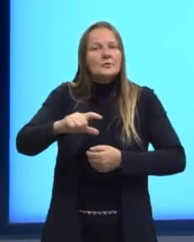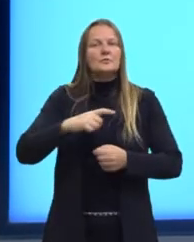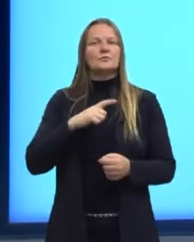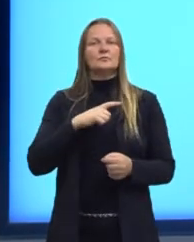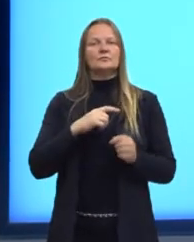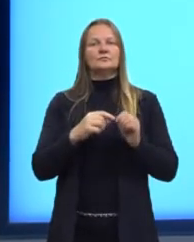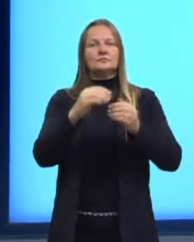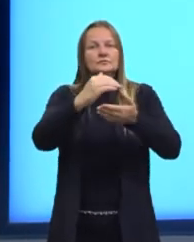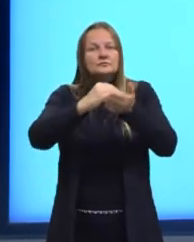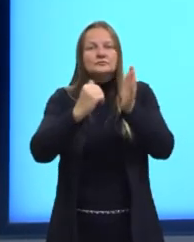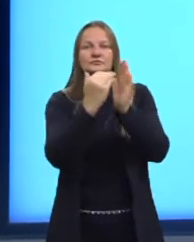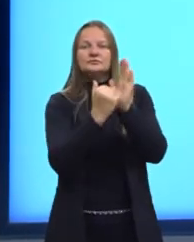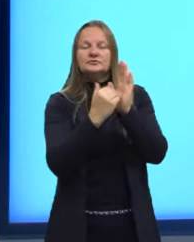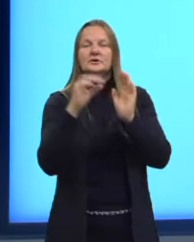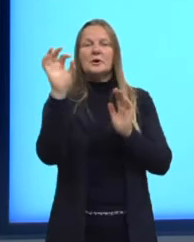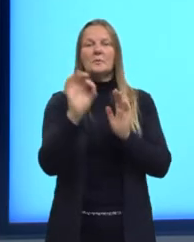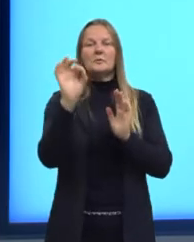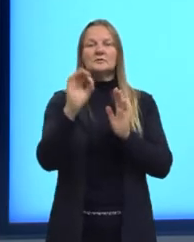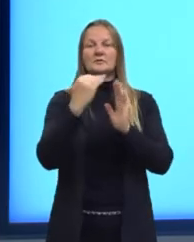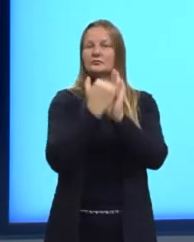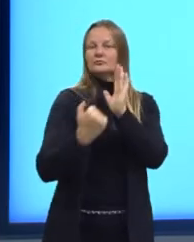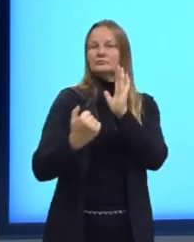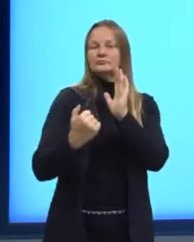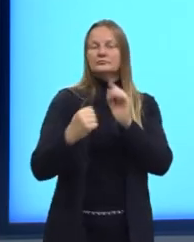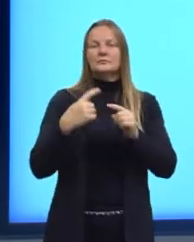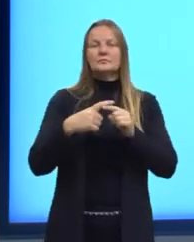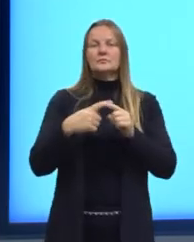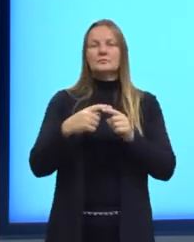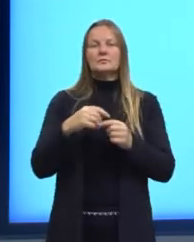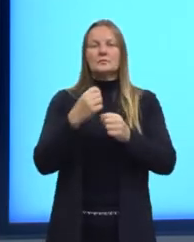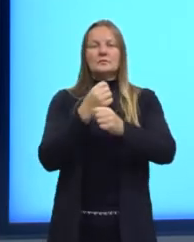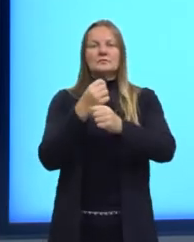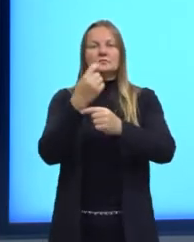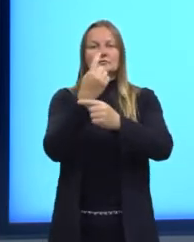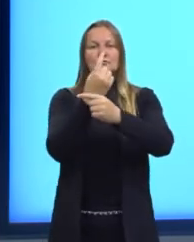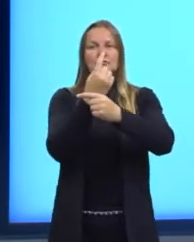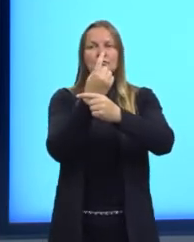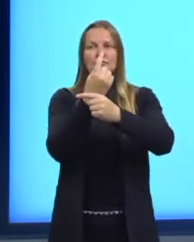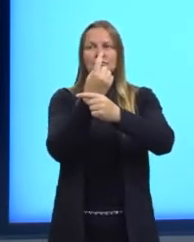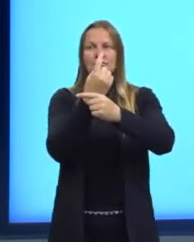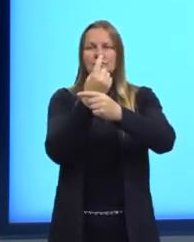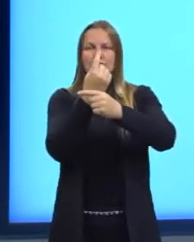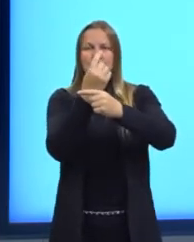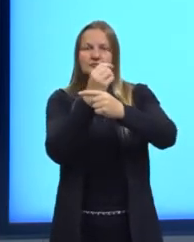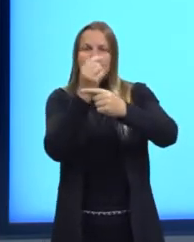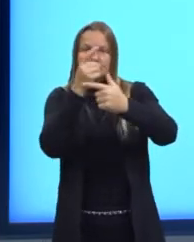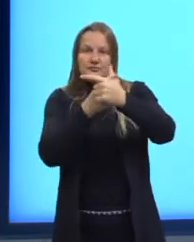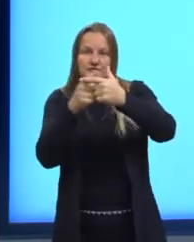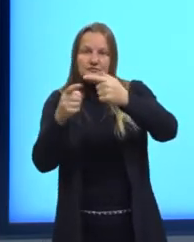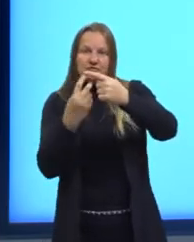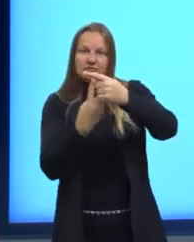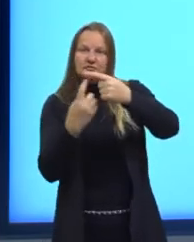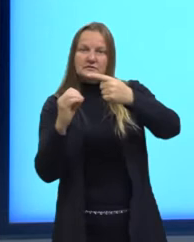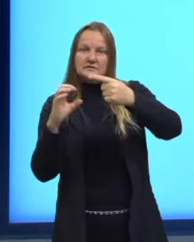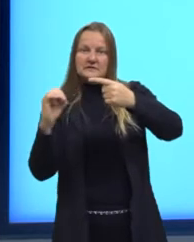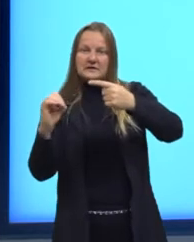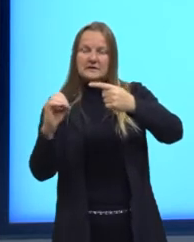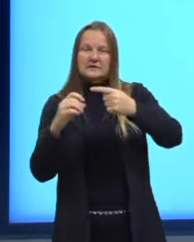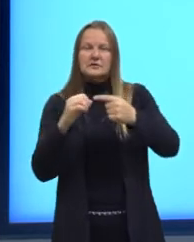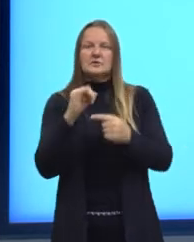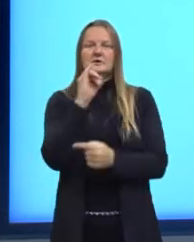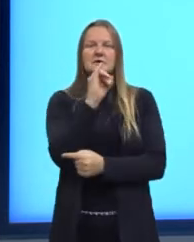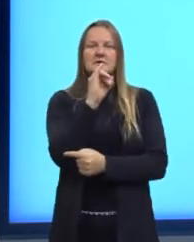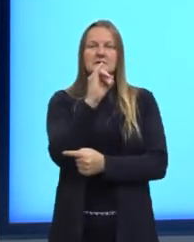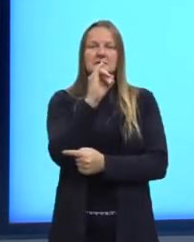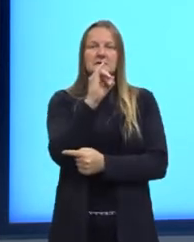né tira o símbolo de porcentagem Então pega aquele valor e divide por 100 e nós teremos que a taxa de juruí é